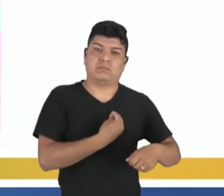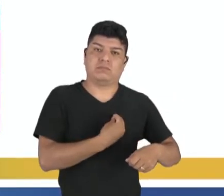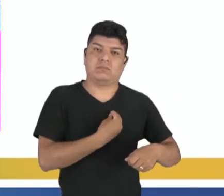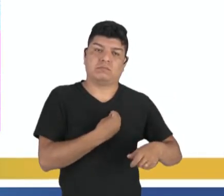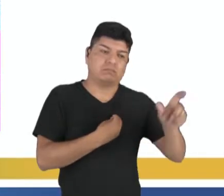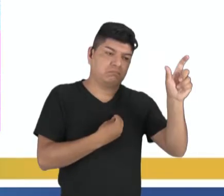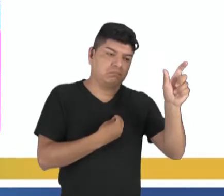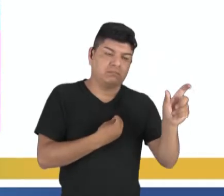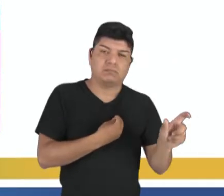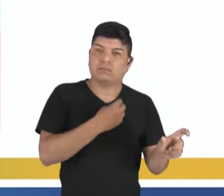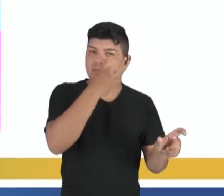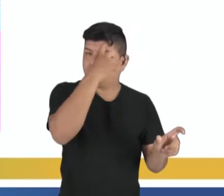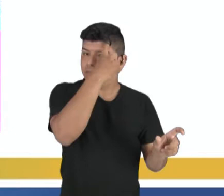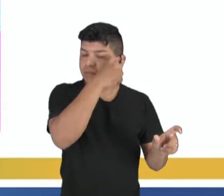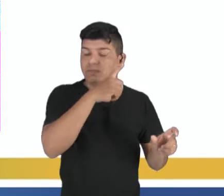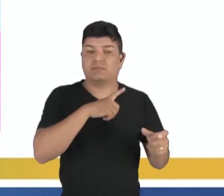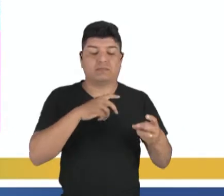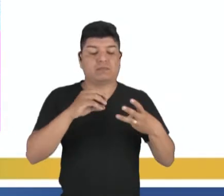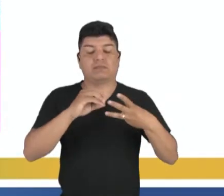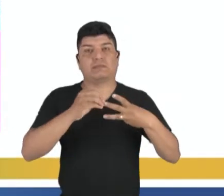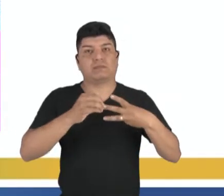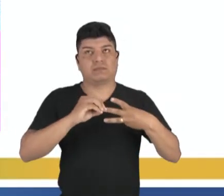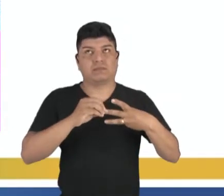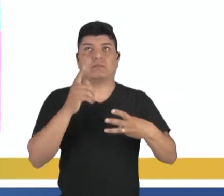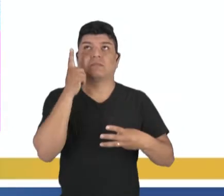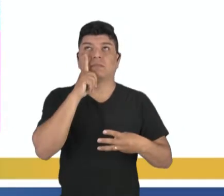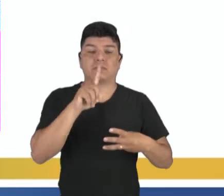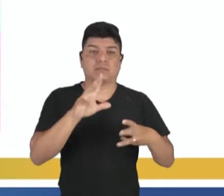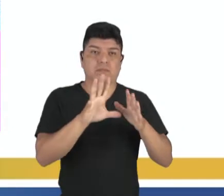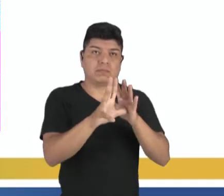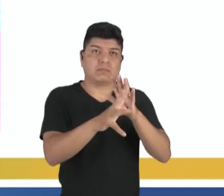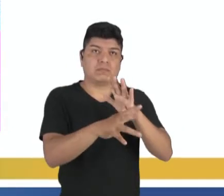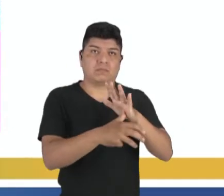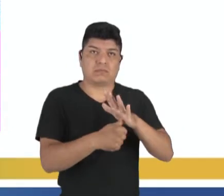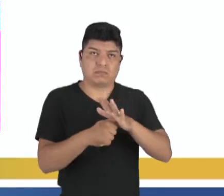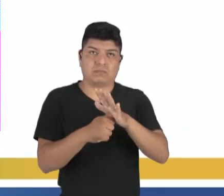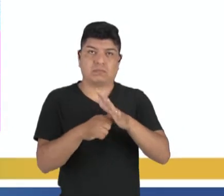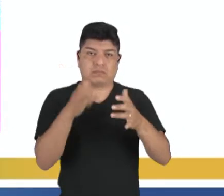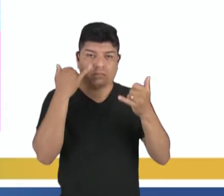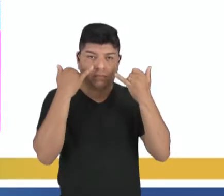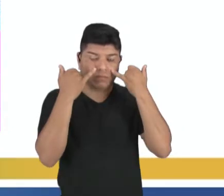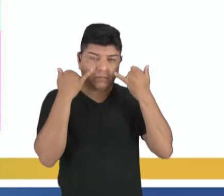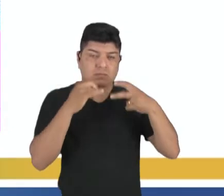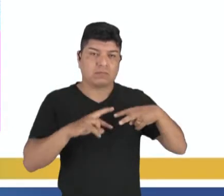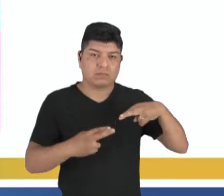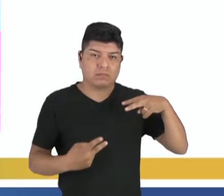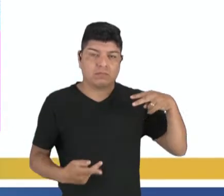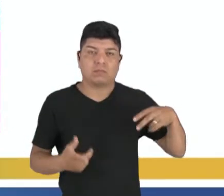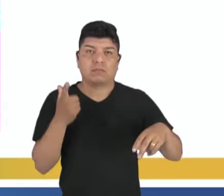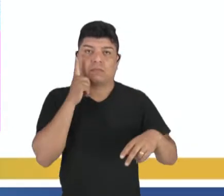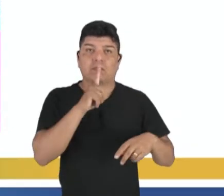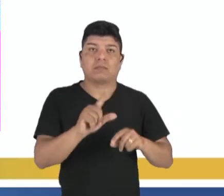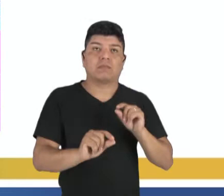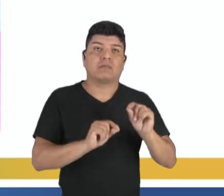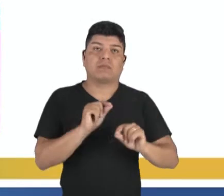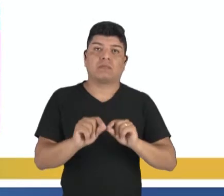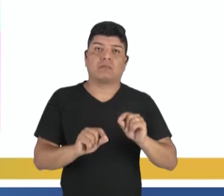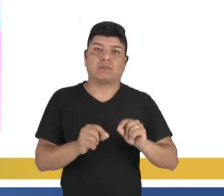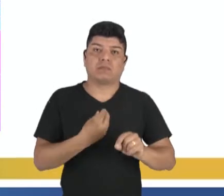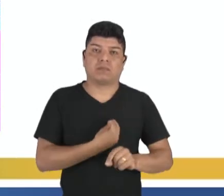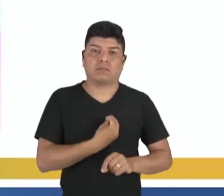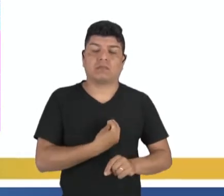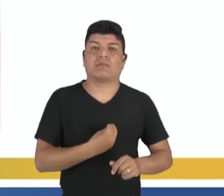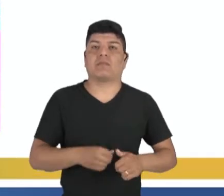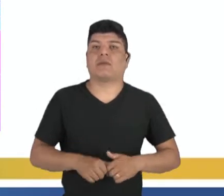ser constituído de célula, para conseguir roubar aí suas informações para conseguir ser